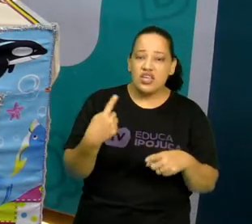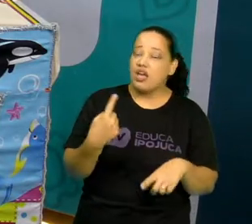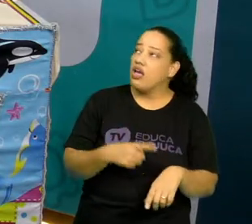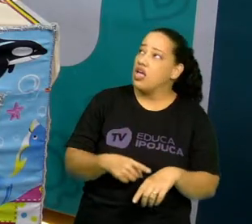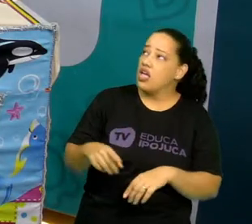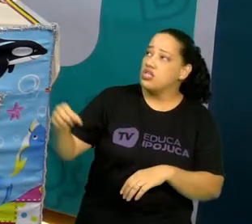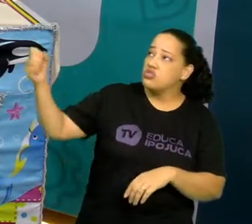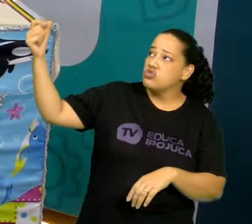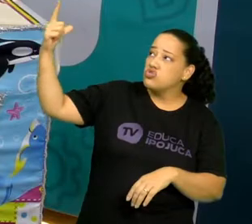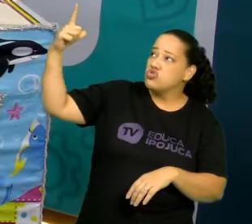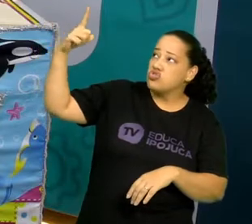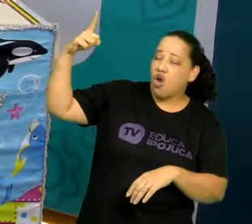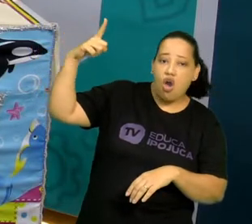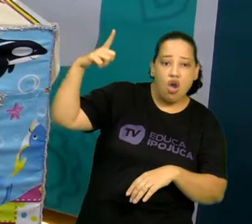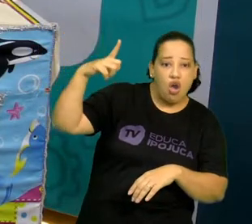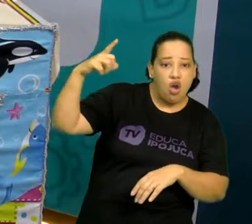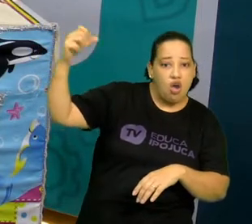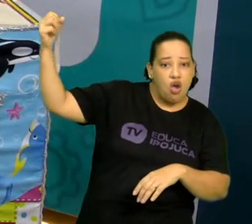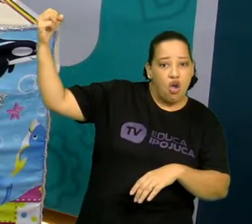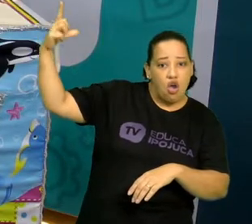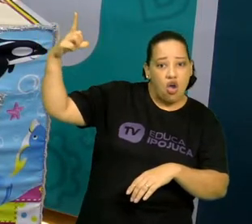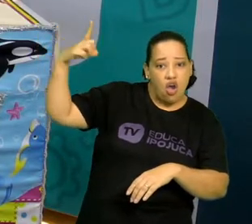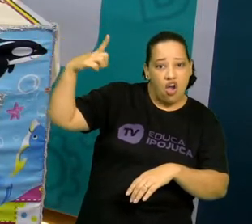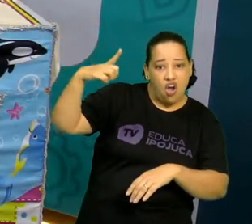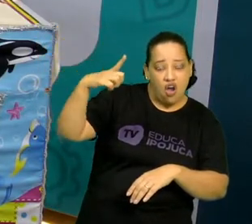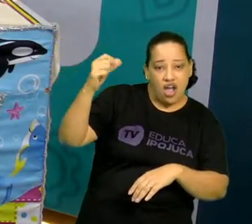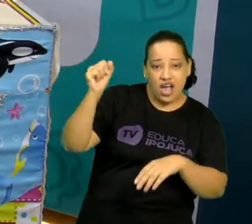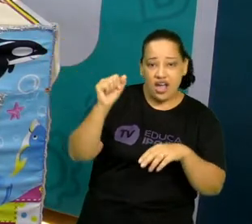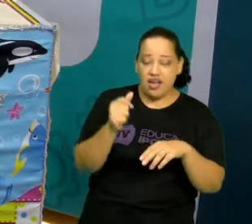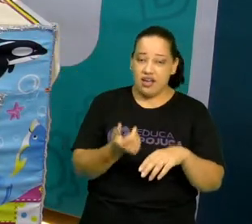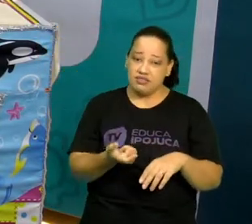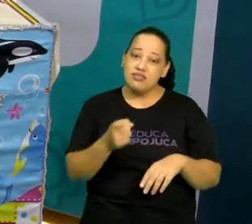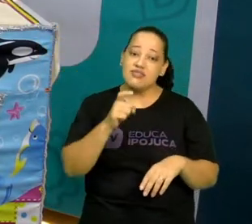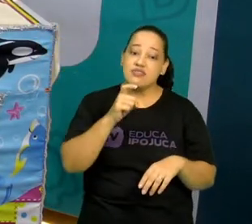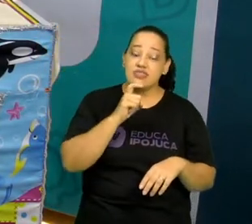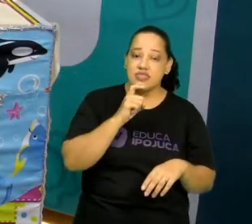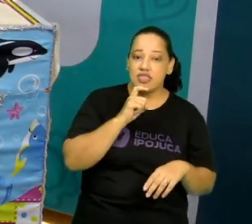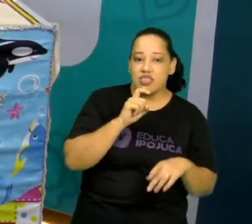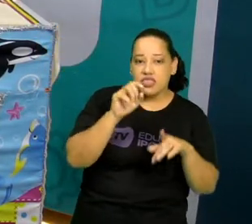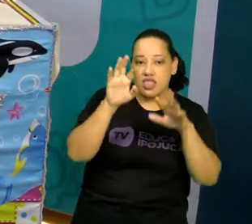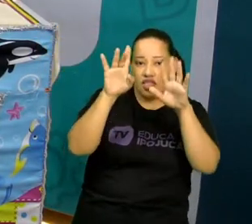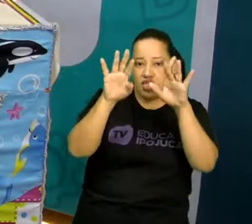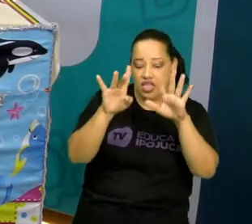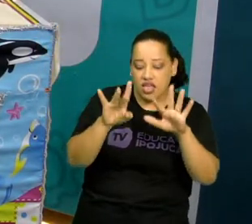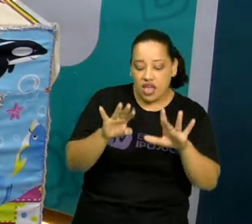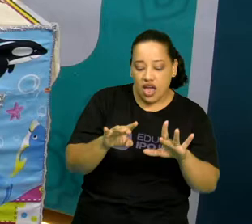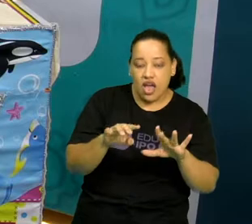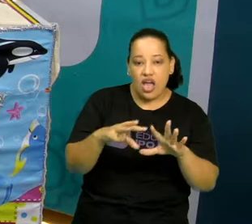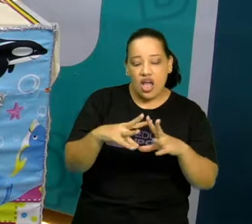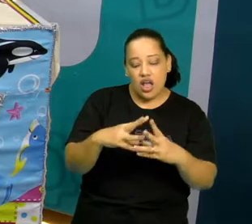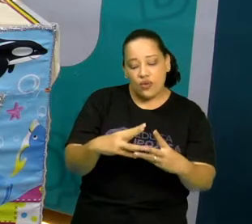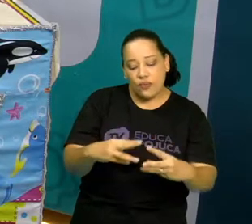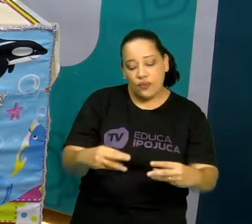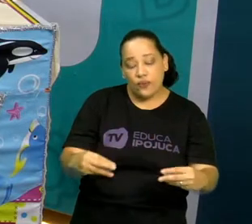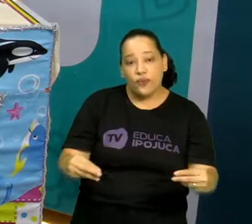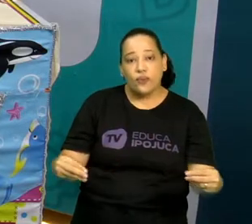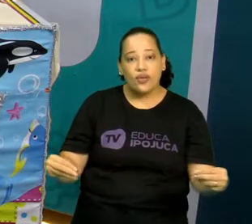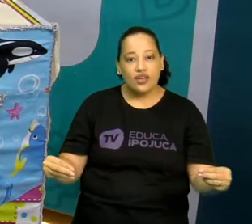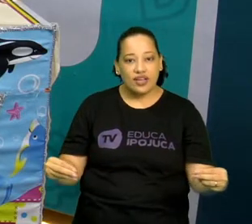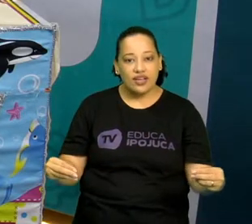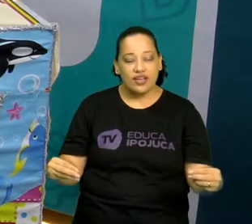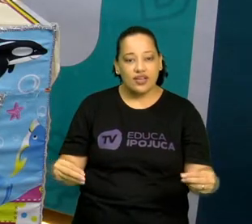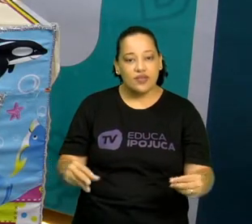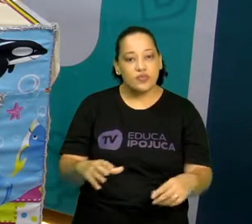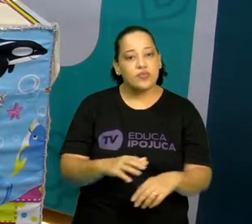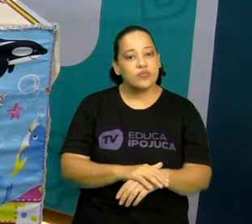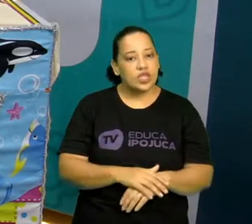a derrete, crianças. É verdade. É verdade, não é isso? Então, crianças,